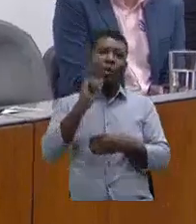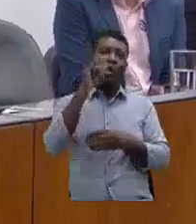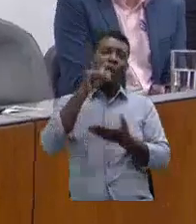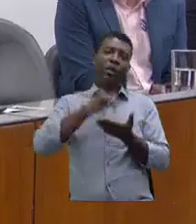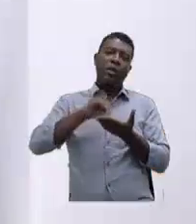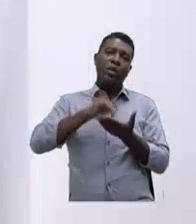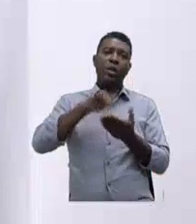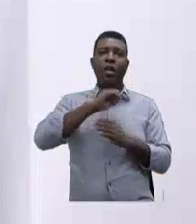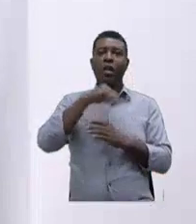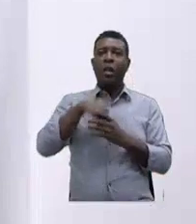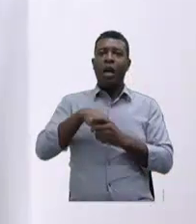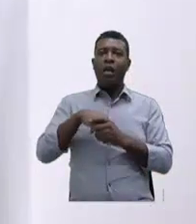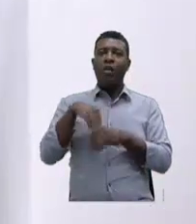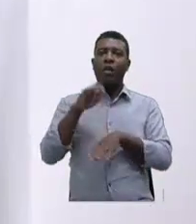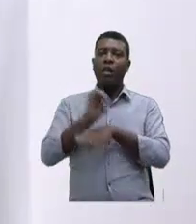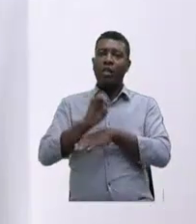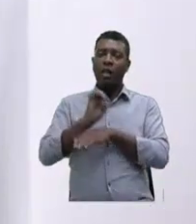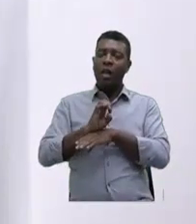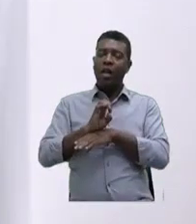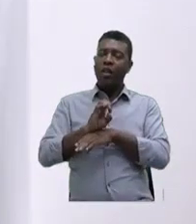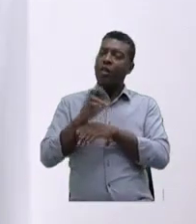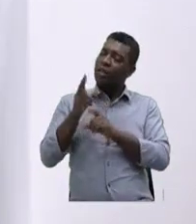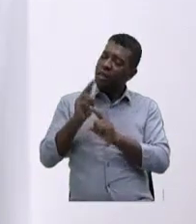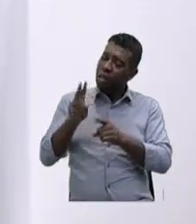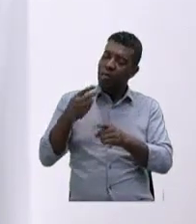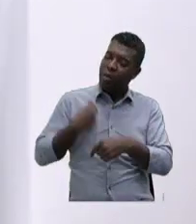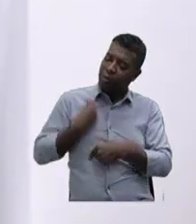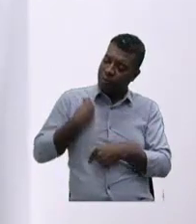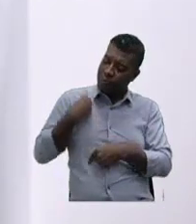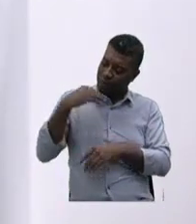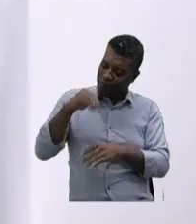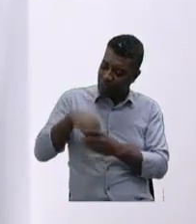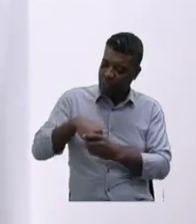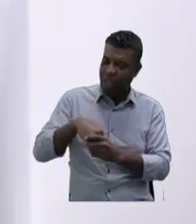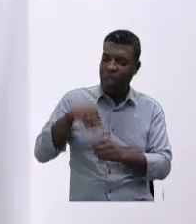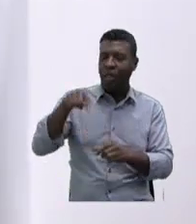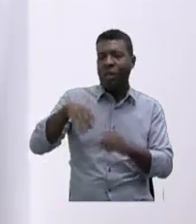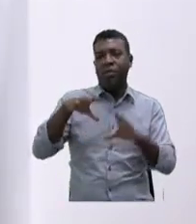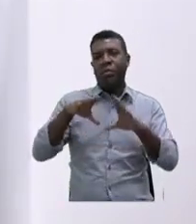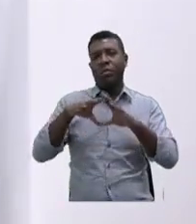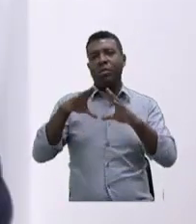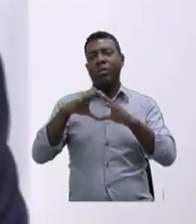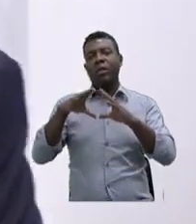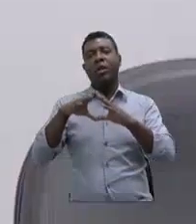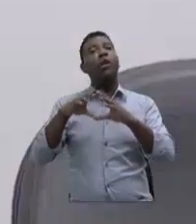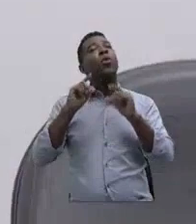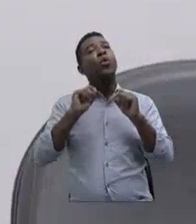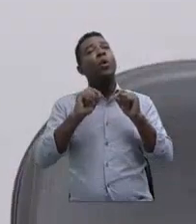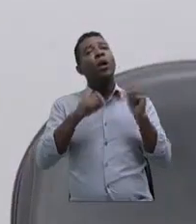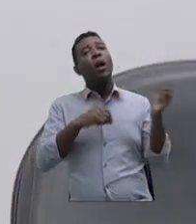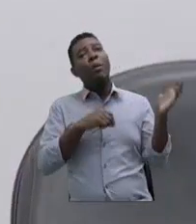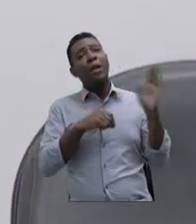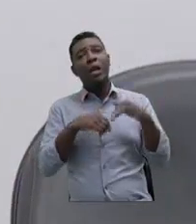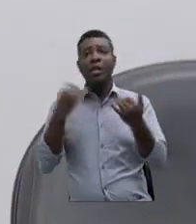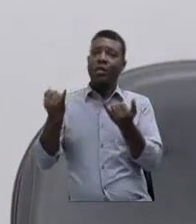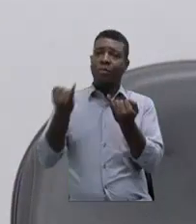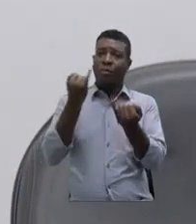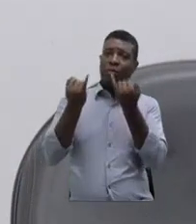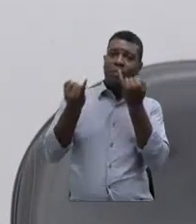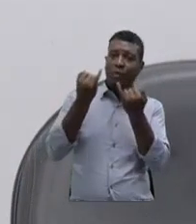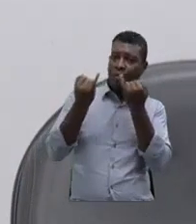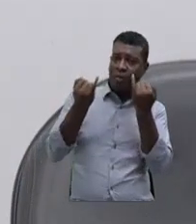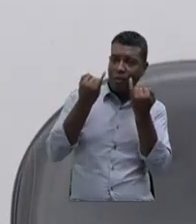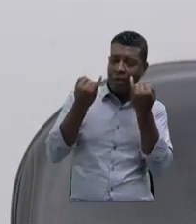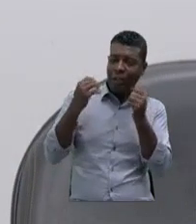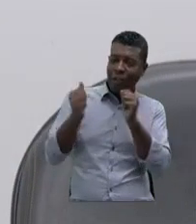e sempre presente a essa casa, sobretudo para para trazer aqui informações junto ao nosso